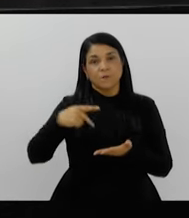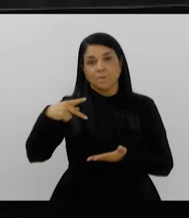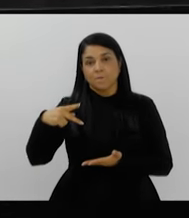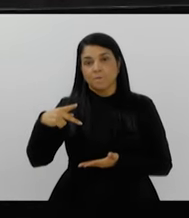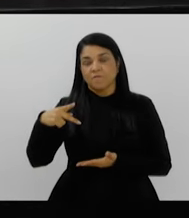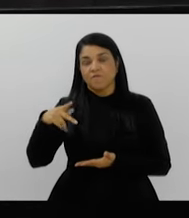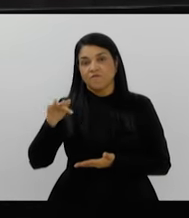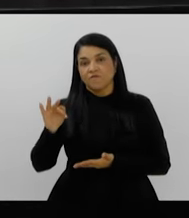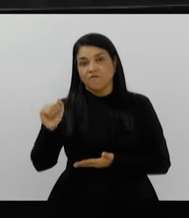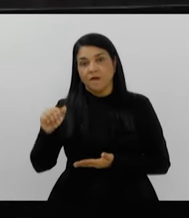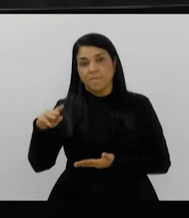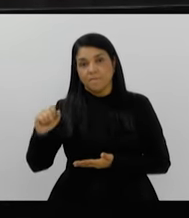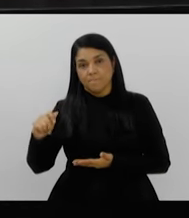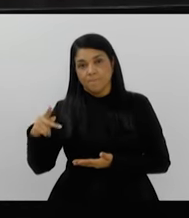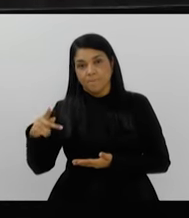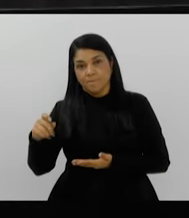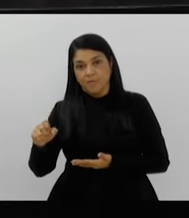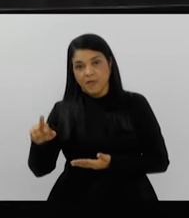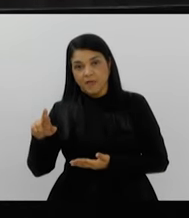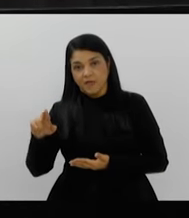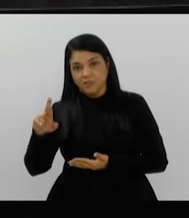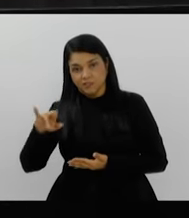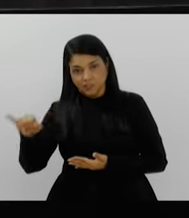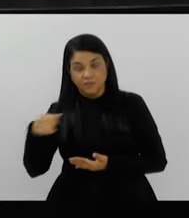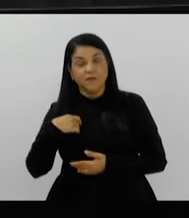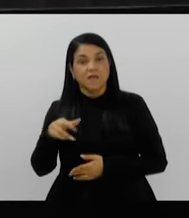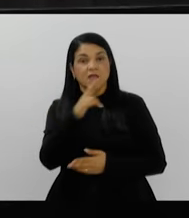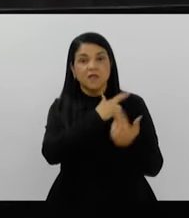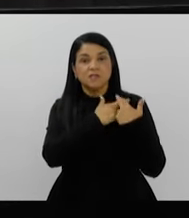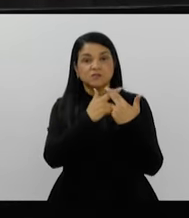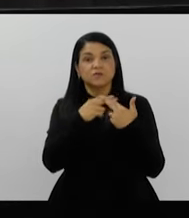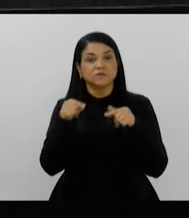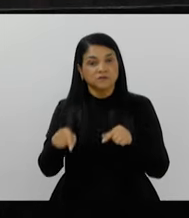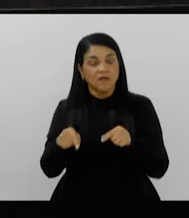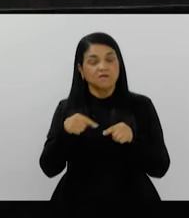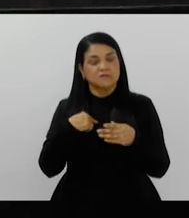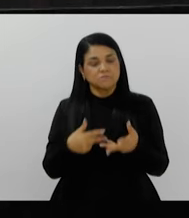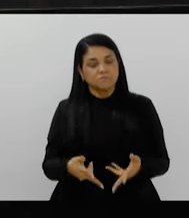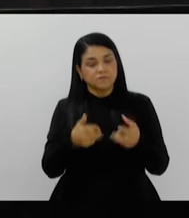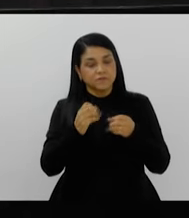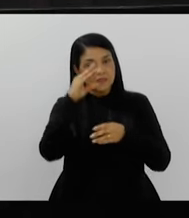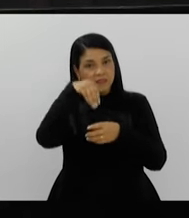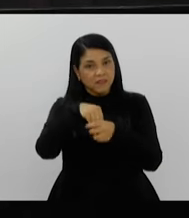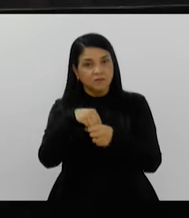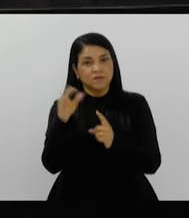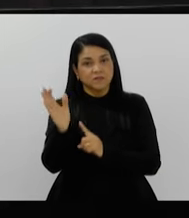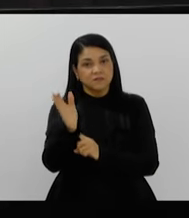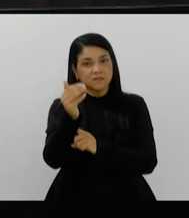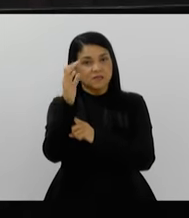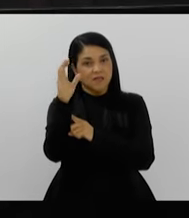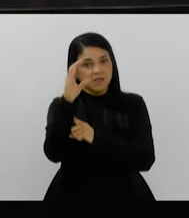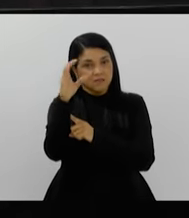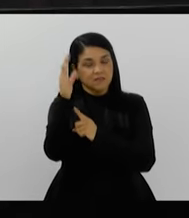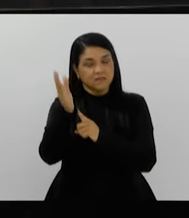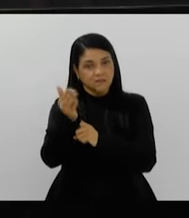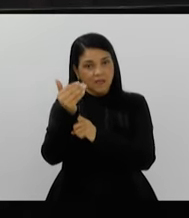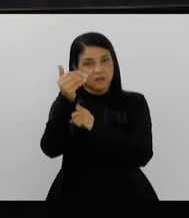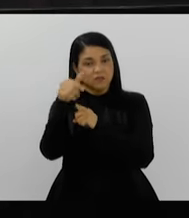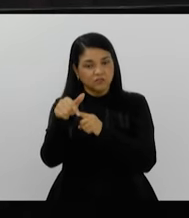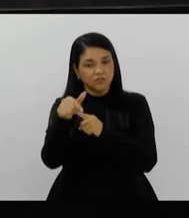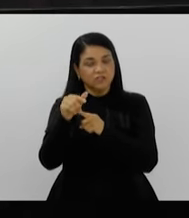esse incremento. E se nós observarmos, dentro da função ciência e tecnologia, as destinações